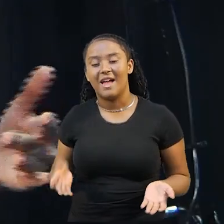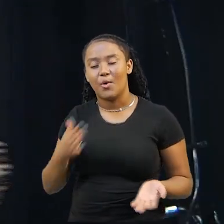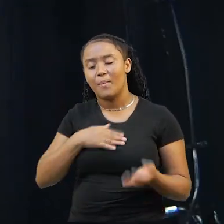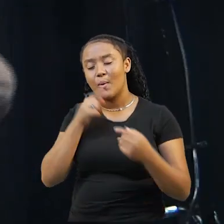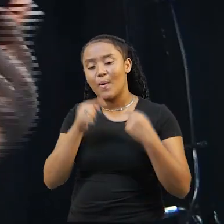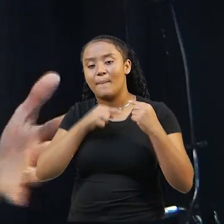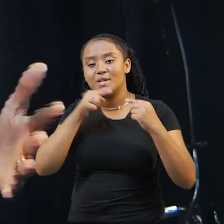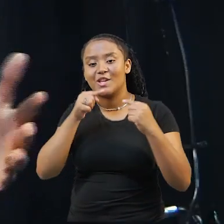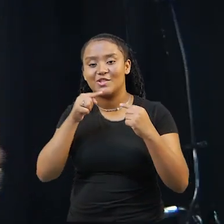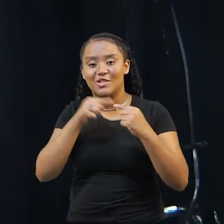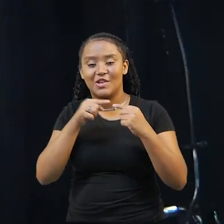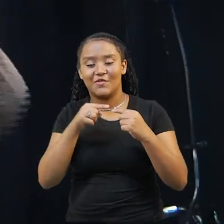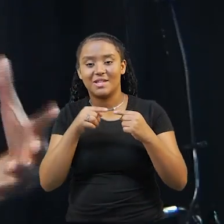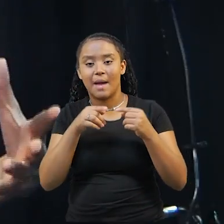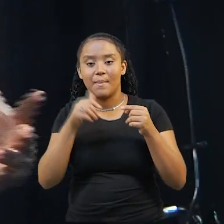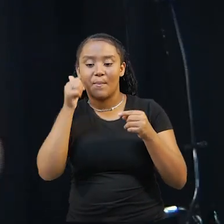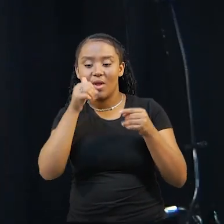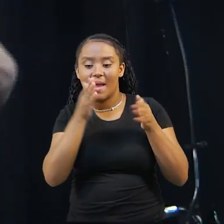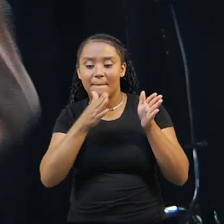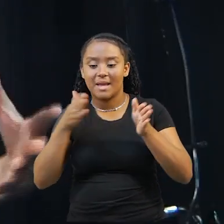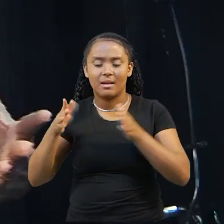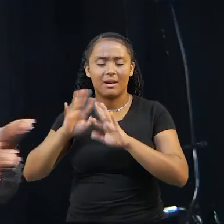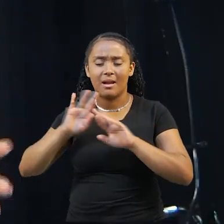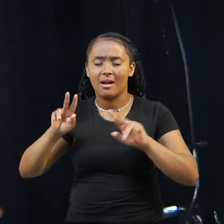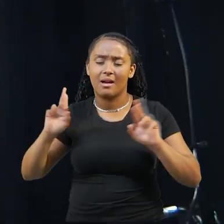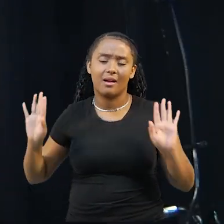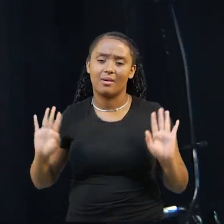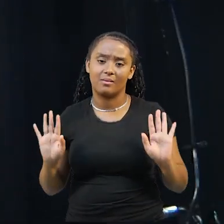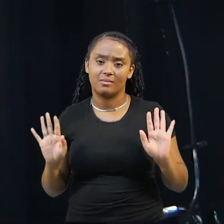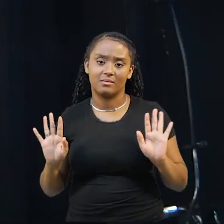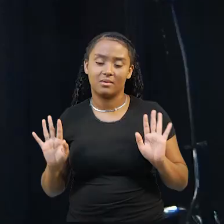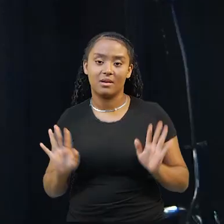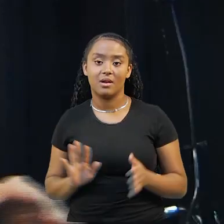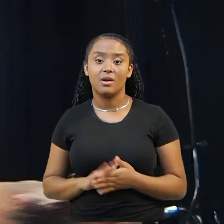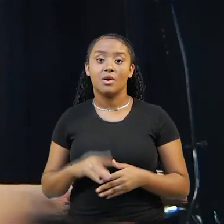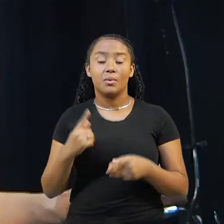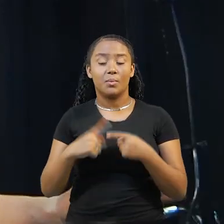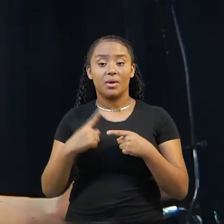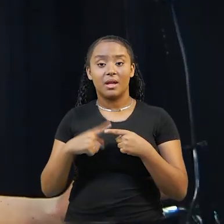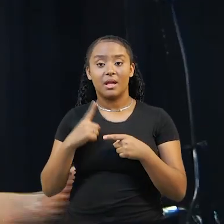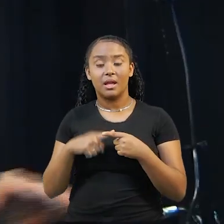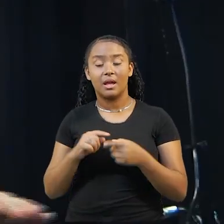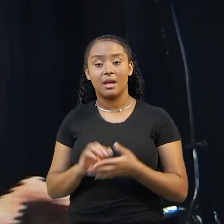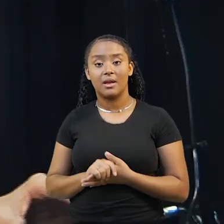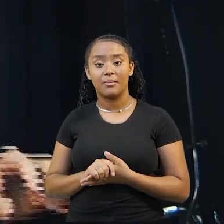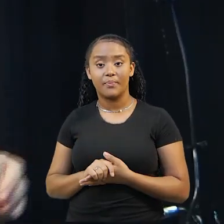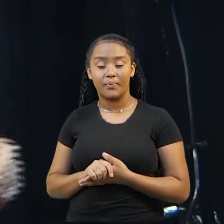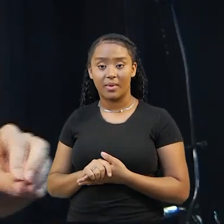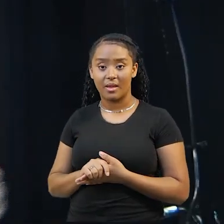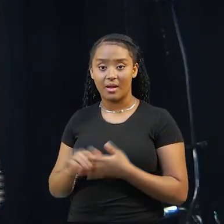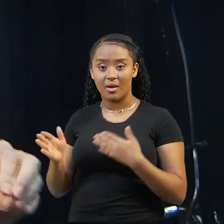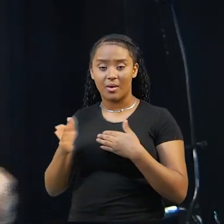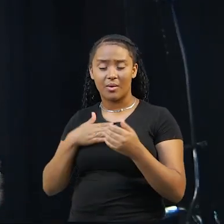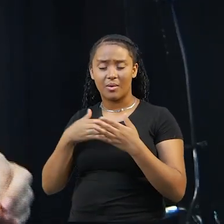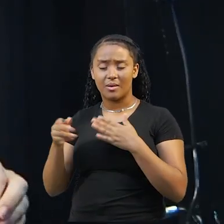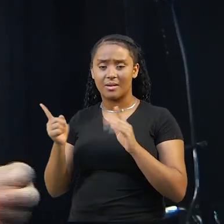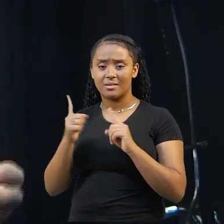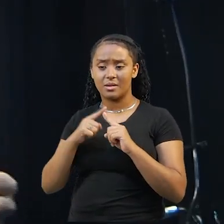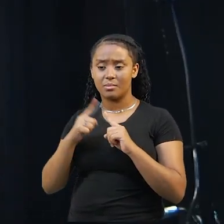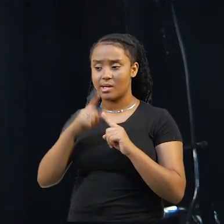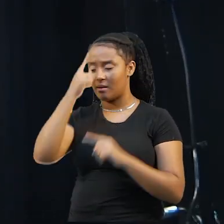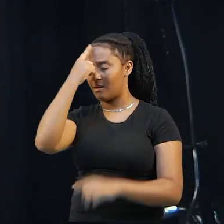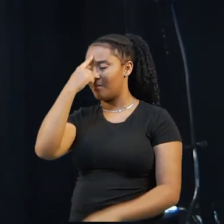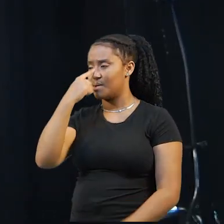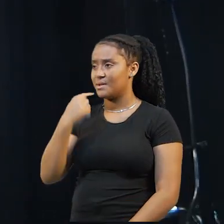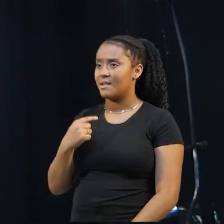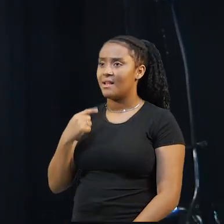na reitoria, nas pró-reitorias, nas diretorias, nas coordenações, porque isso vai dirimir qualquer personalismo e